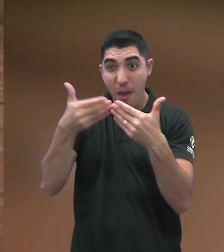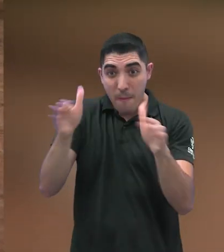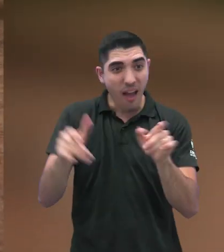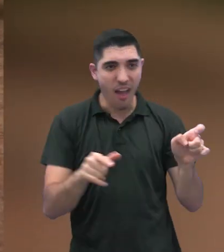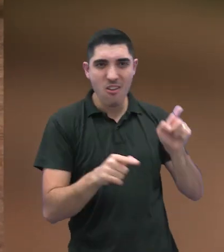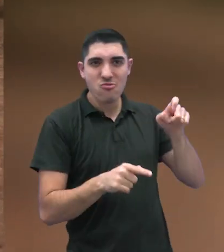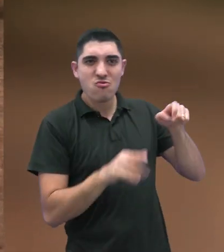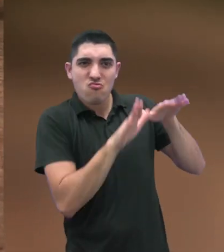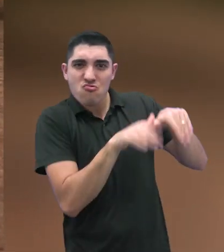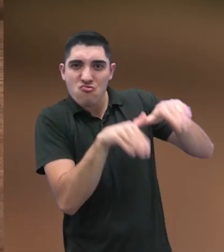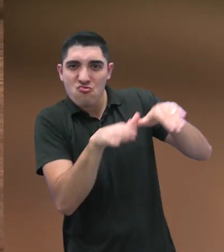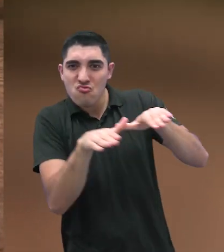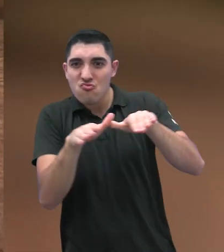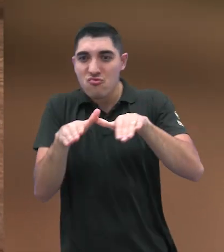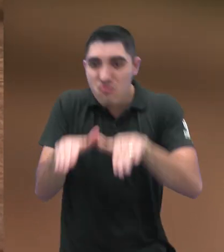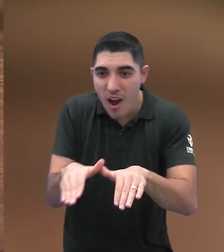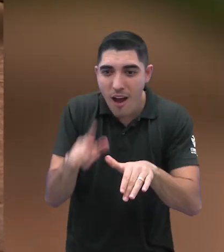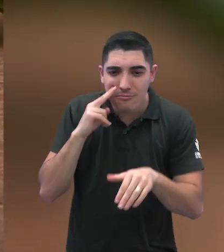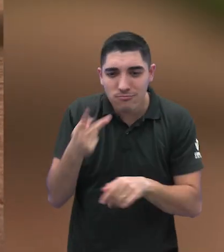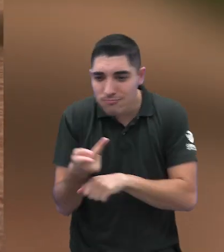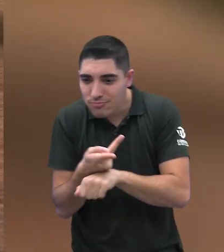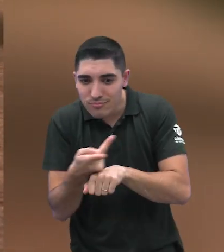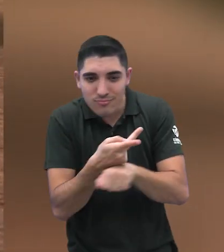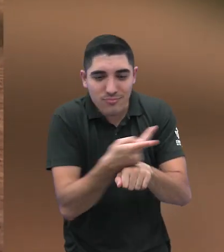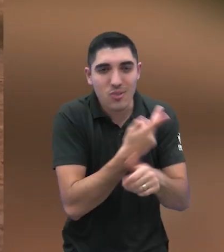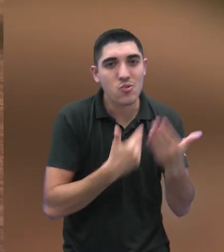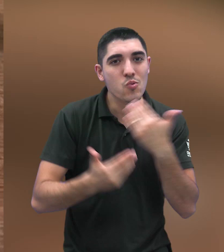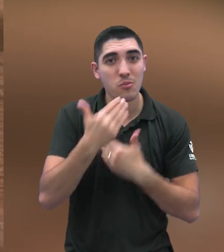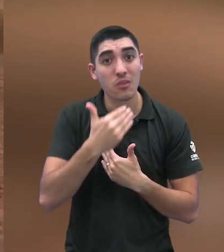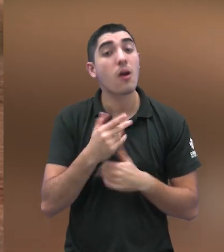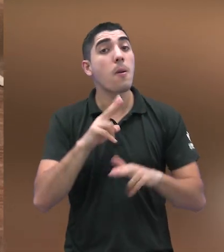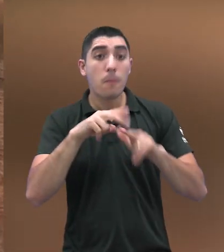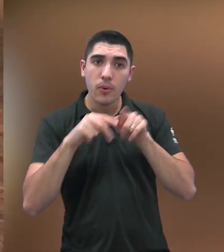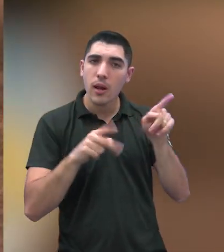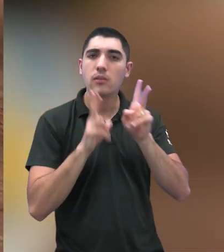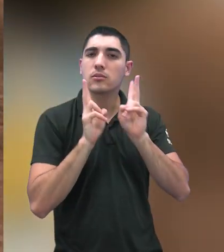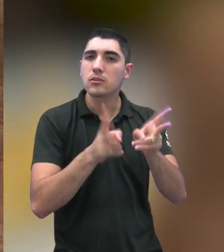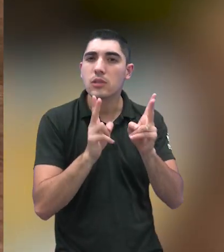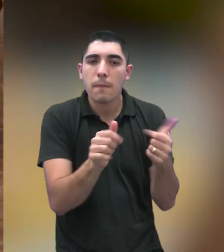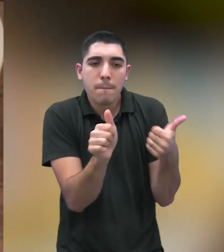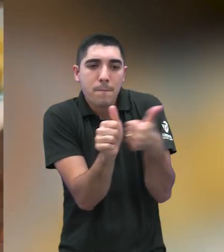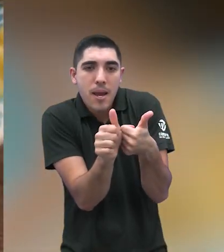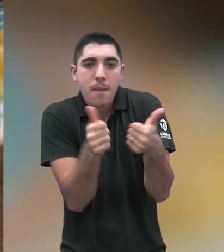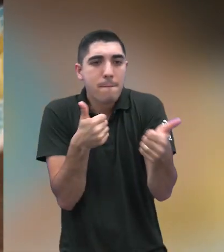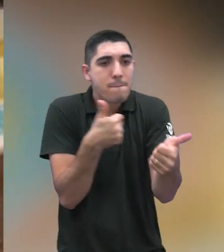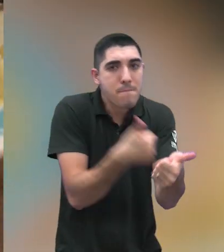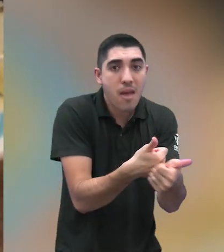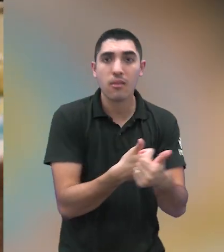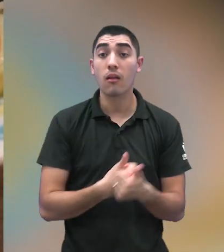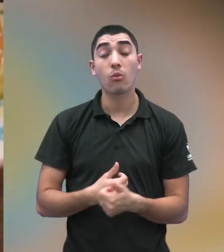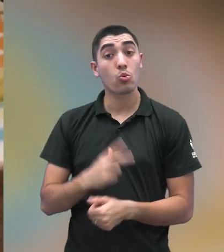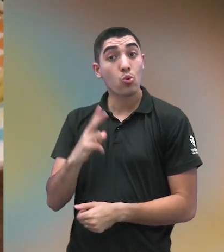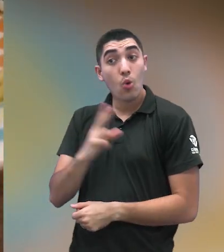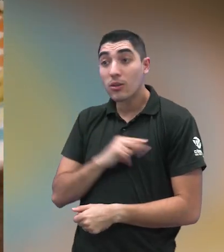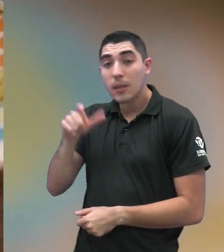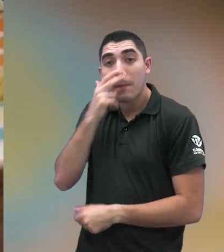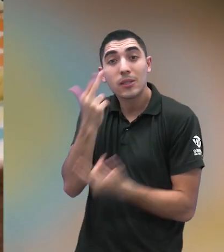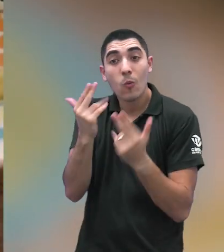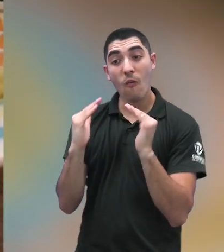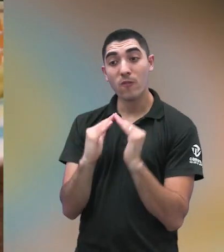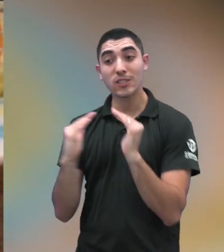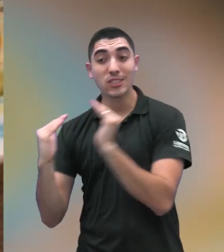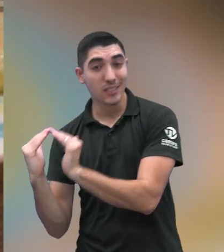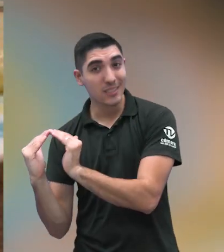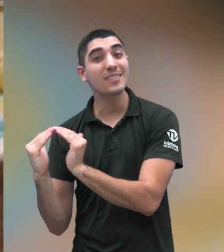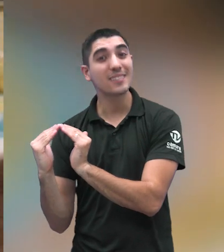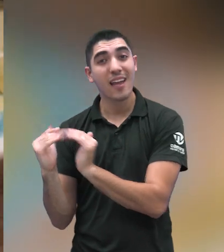tinha necessidade de alguma coisa, ela procurava o ser humano. Por isso que ela se aproximava de tanta gente. Ela era vizinha mesmo do pessoal aqui.